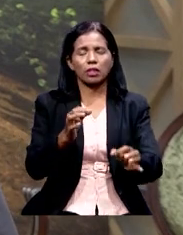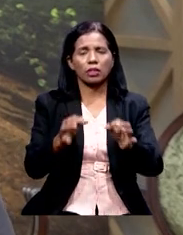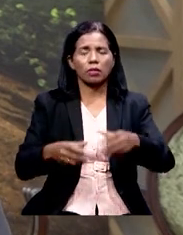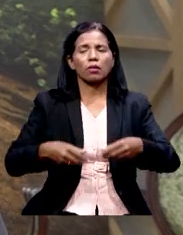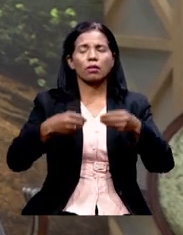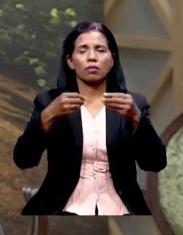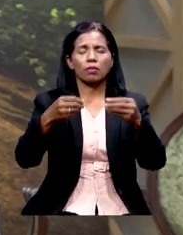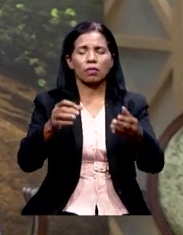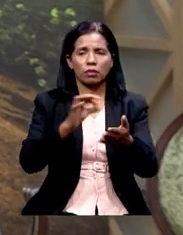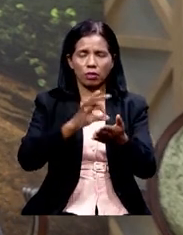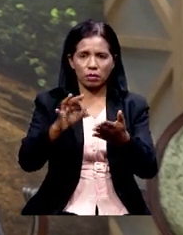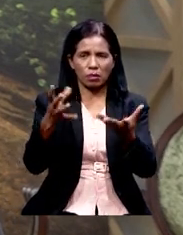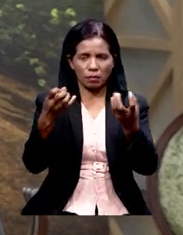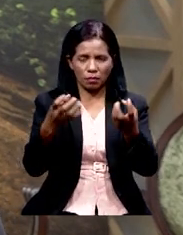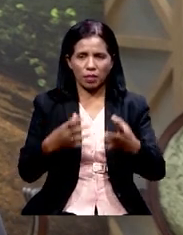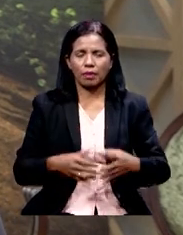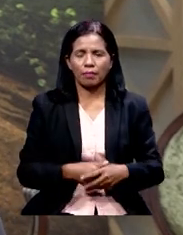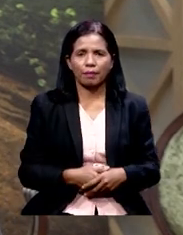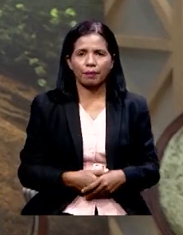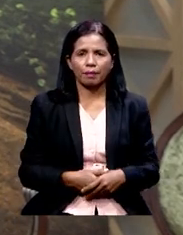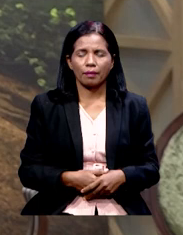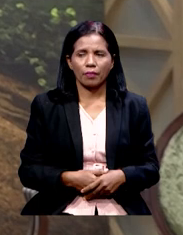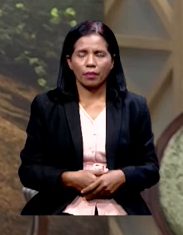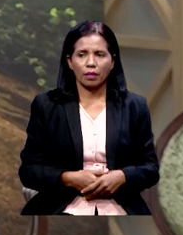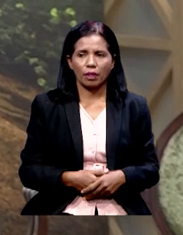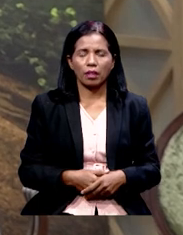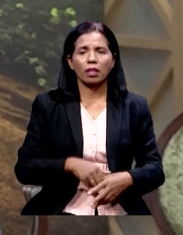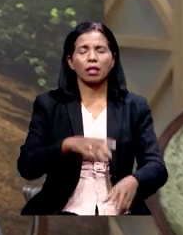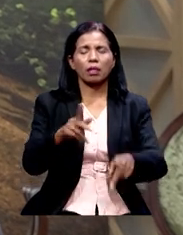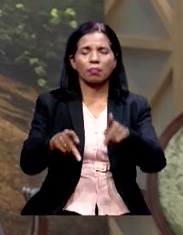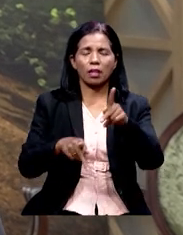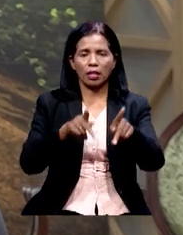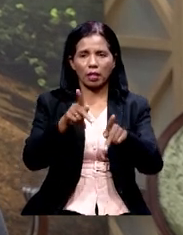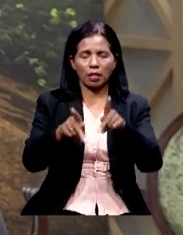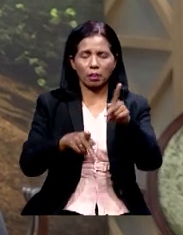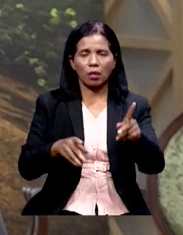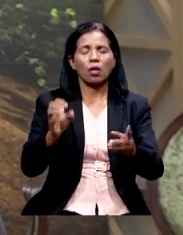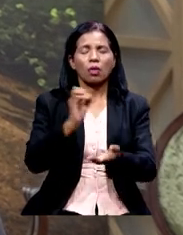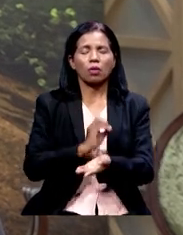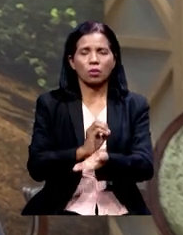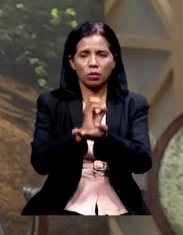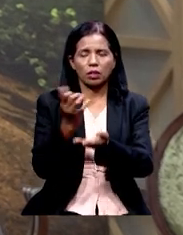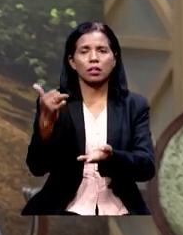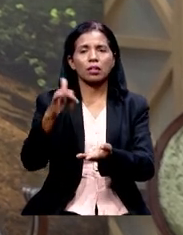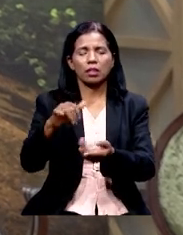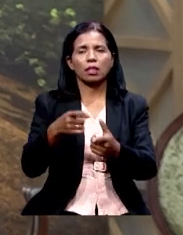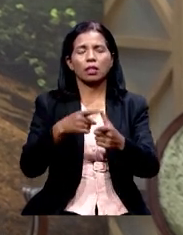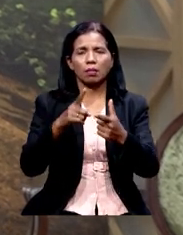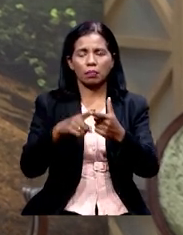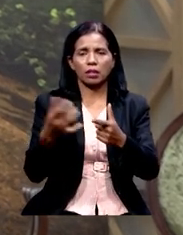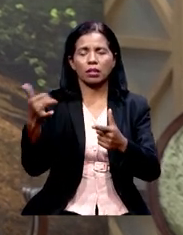capacitação, formação, macaz, ele ama o recurso e ciro, para depois ir a bele